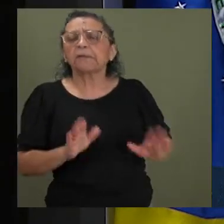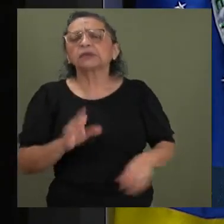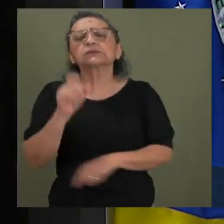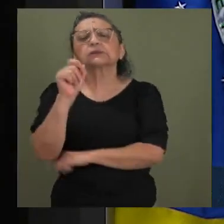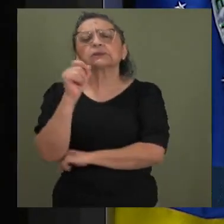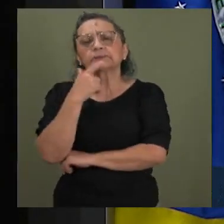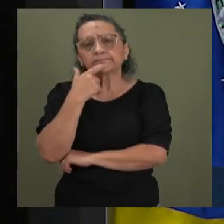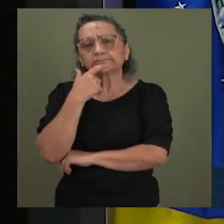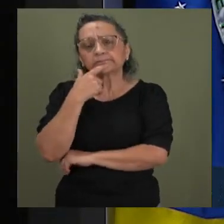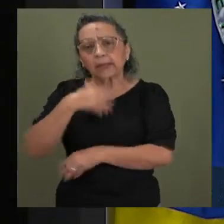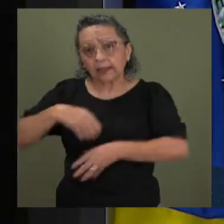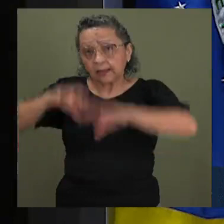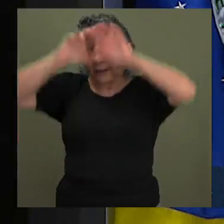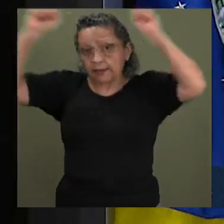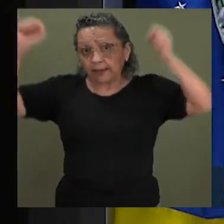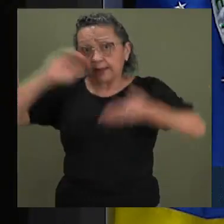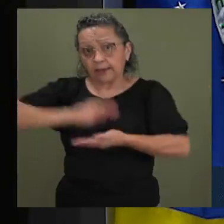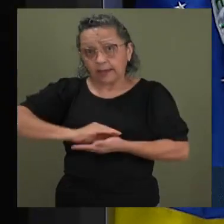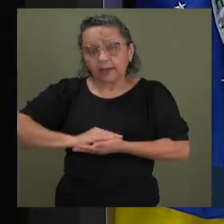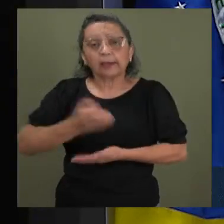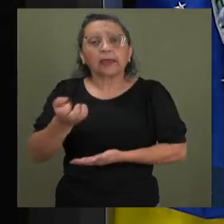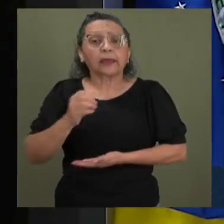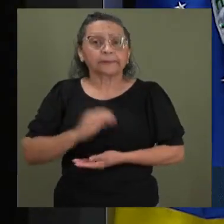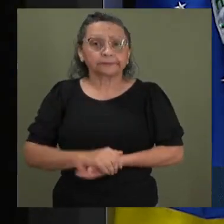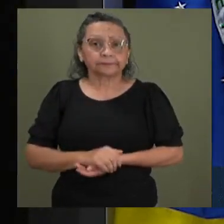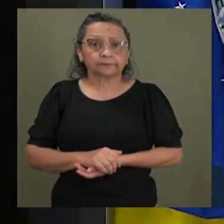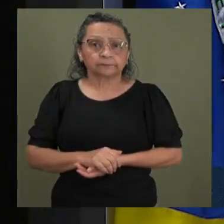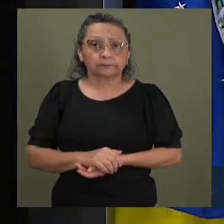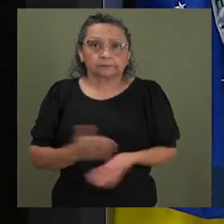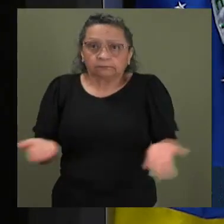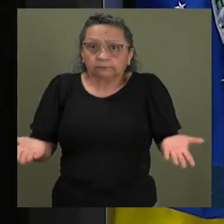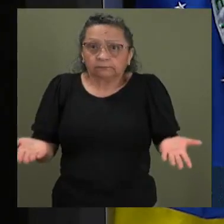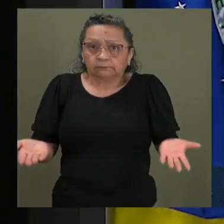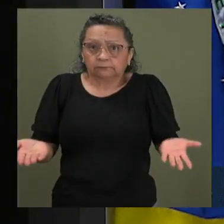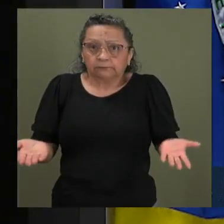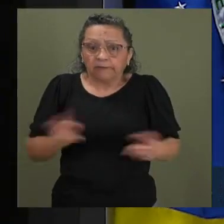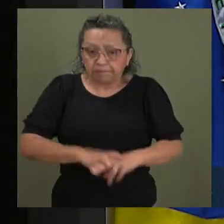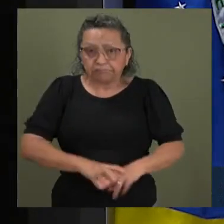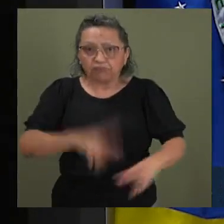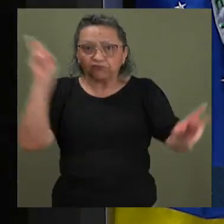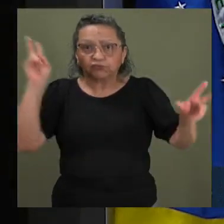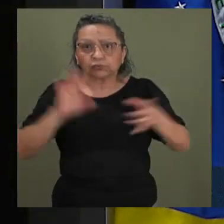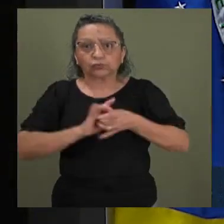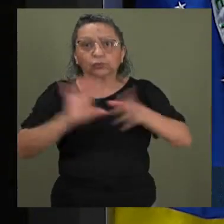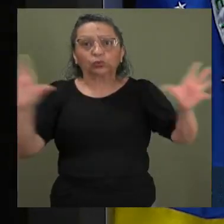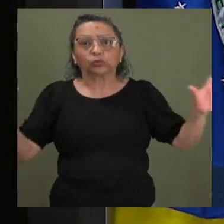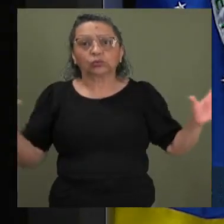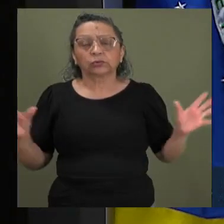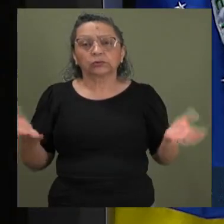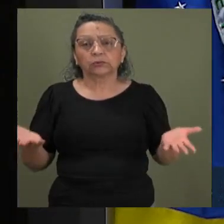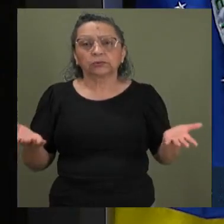STF quer com isso tudo, além do desencarceramento em massa?